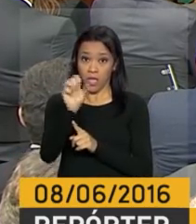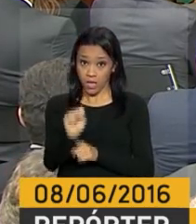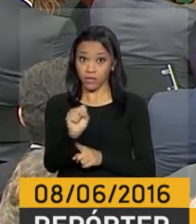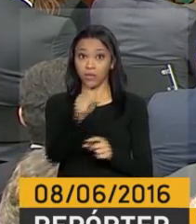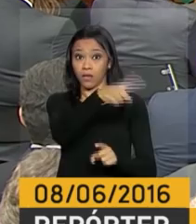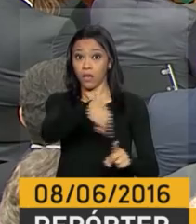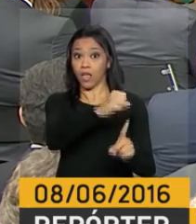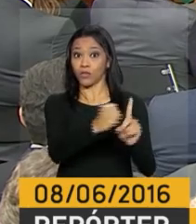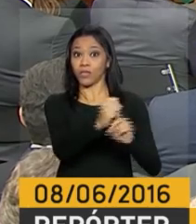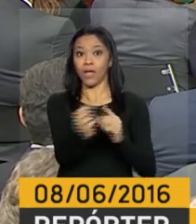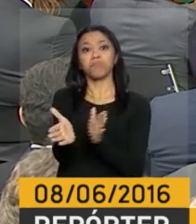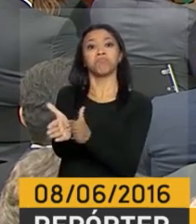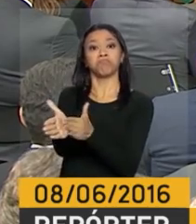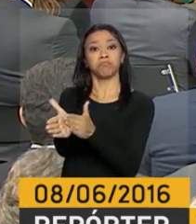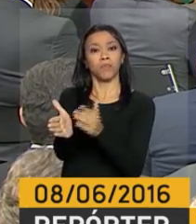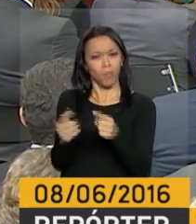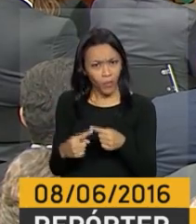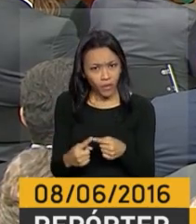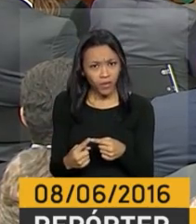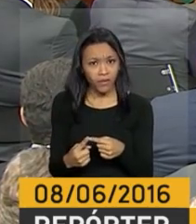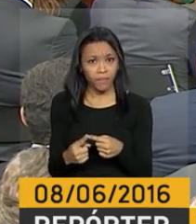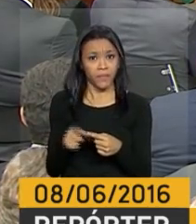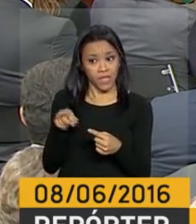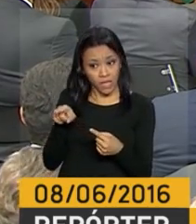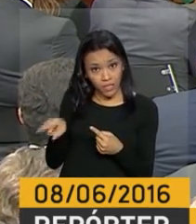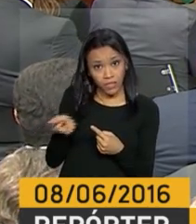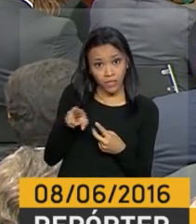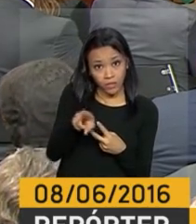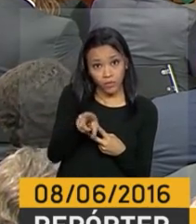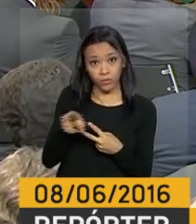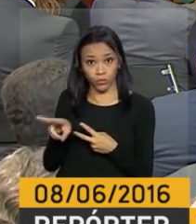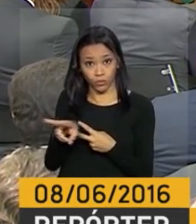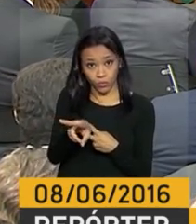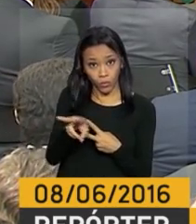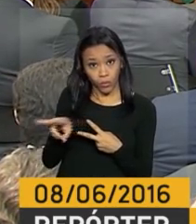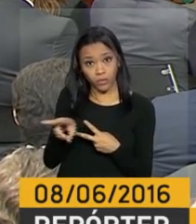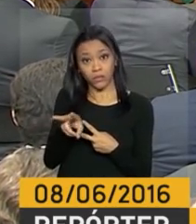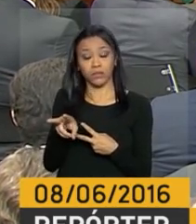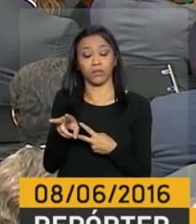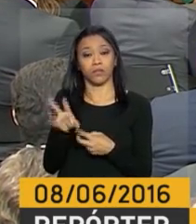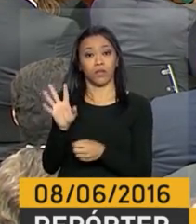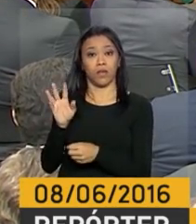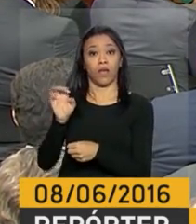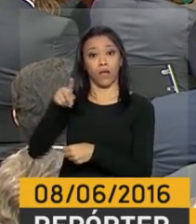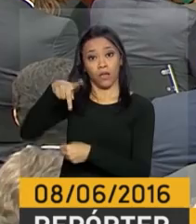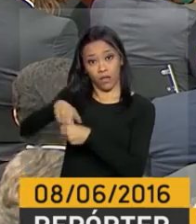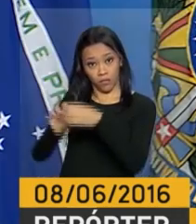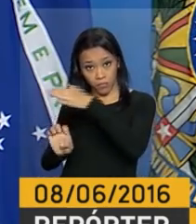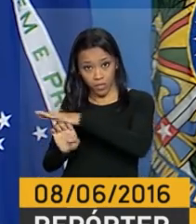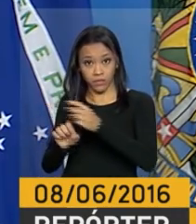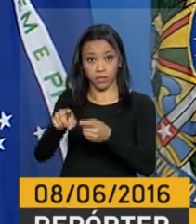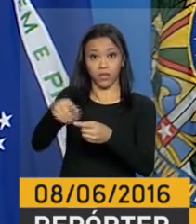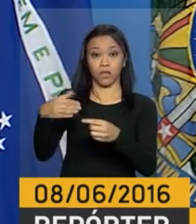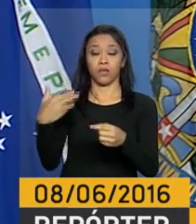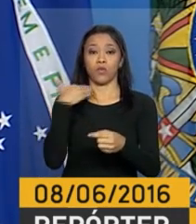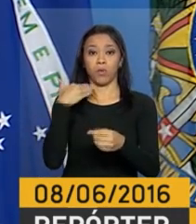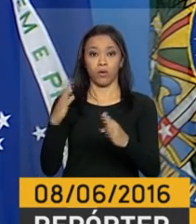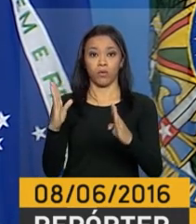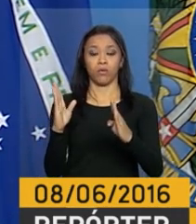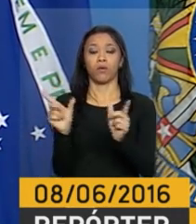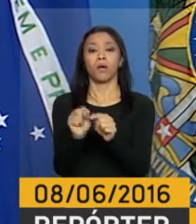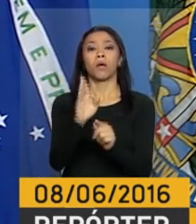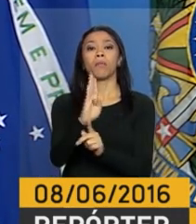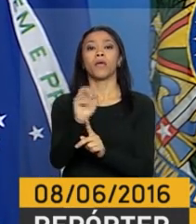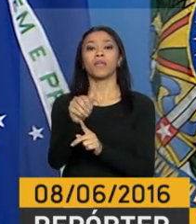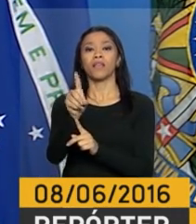sociedade brasileira por quê Porque esses organismos eh estavam eh vulneráveis vulneráveis por